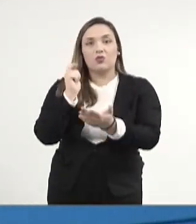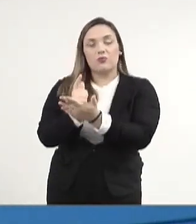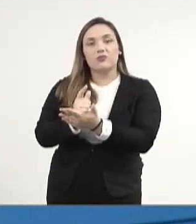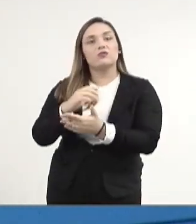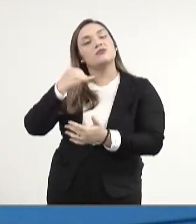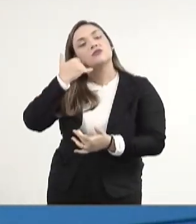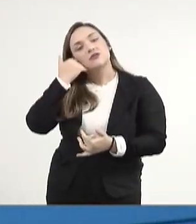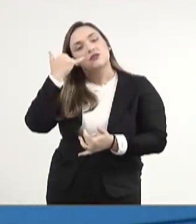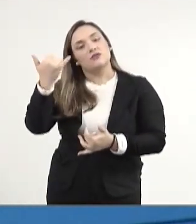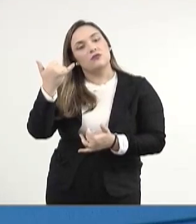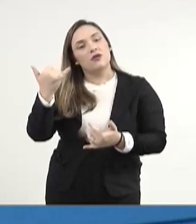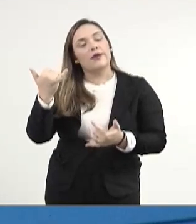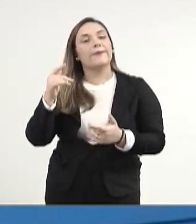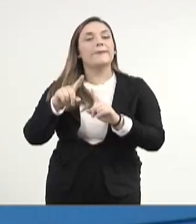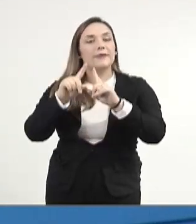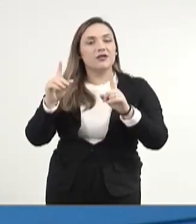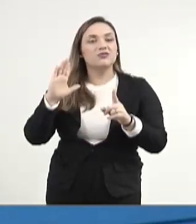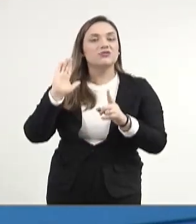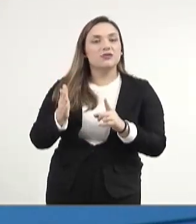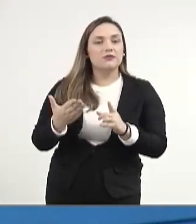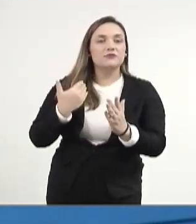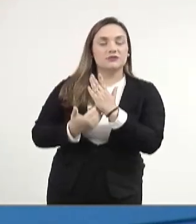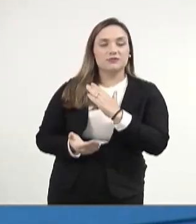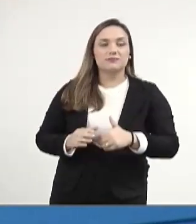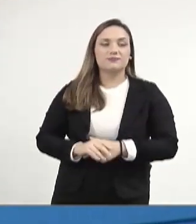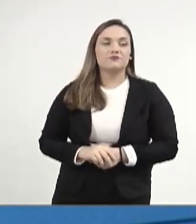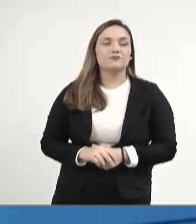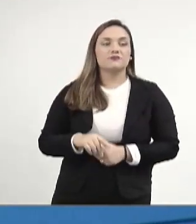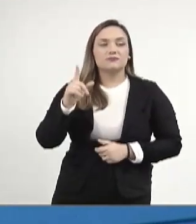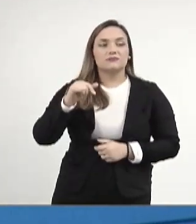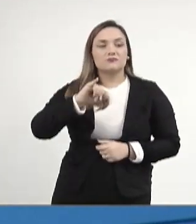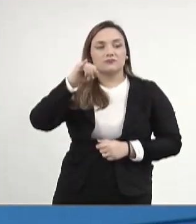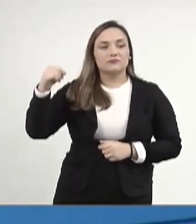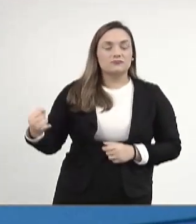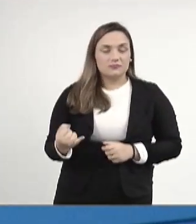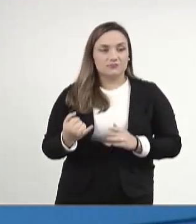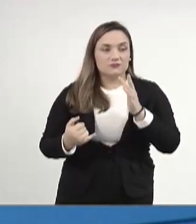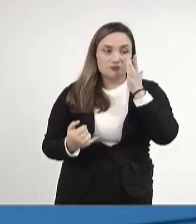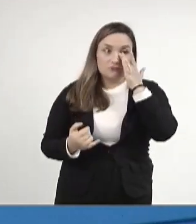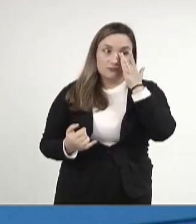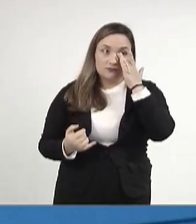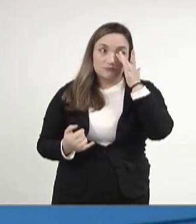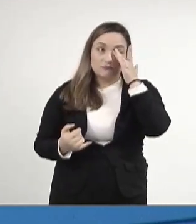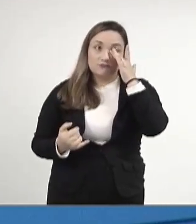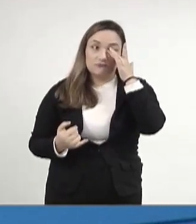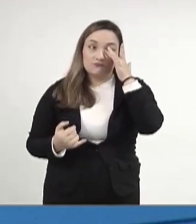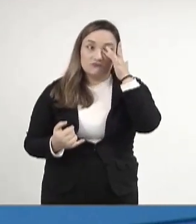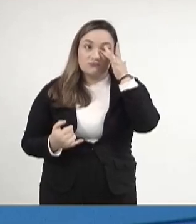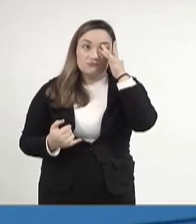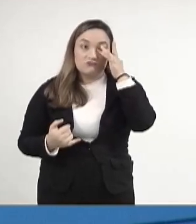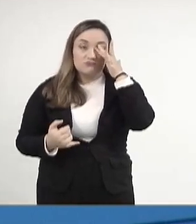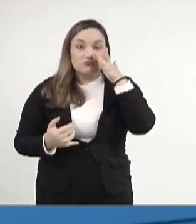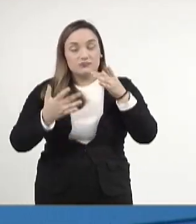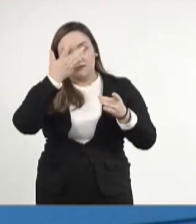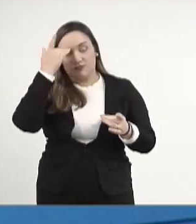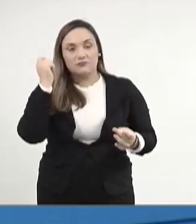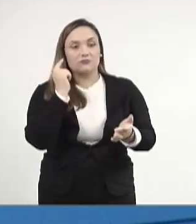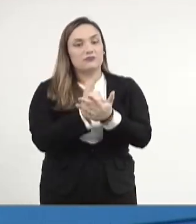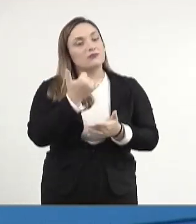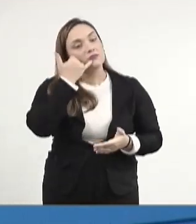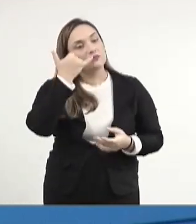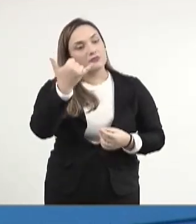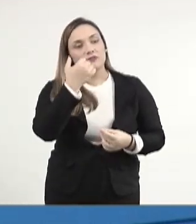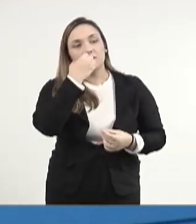celular que antes disso foi furtado ou roubado. É uma oportunidade que a polícia vai dar para quem comprou um telefone de boa